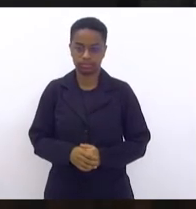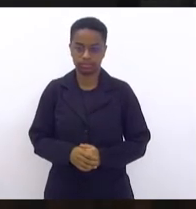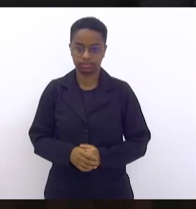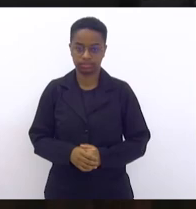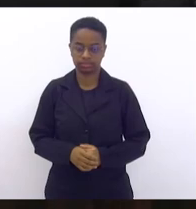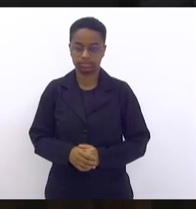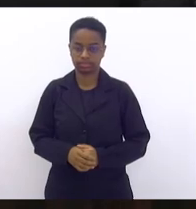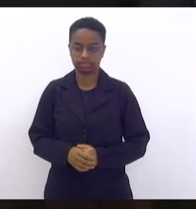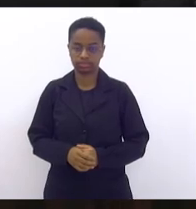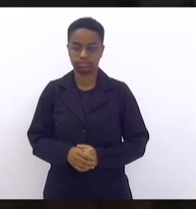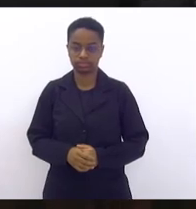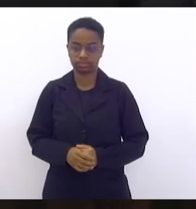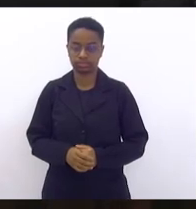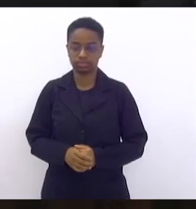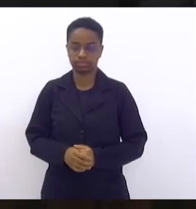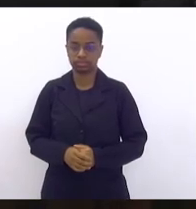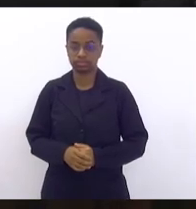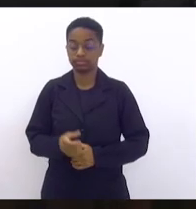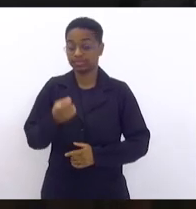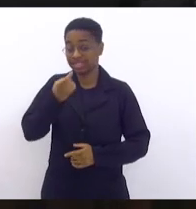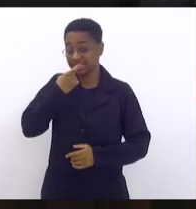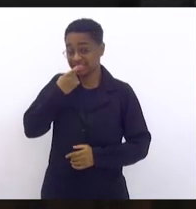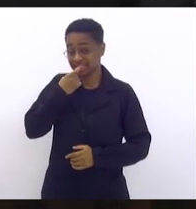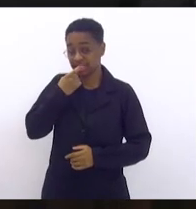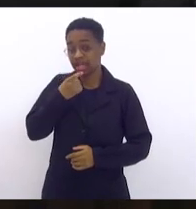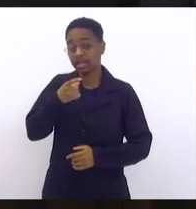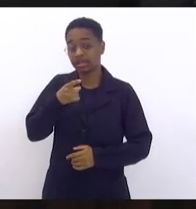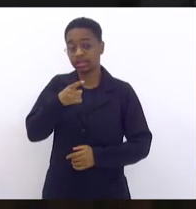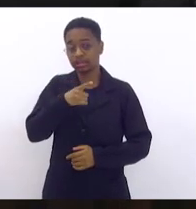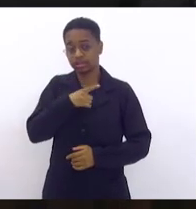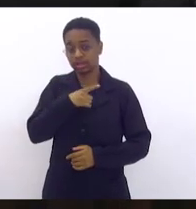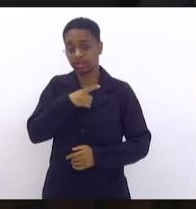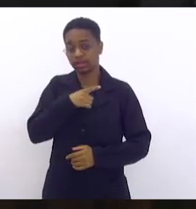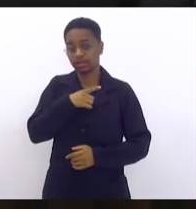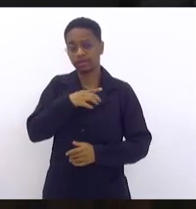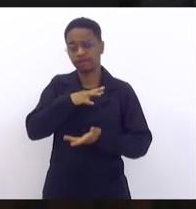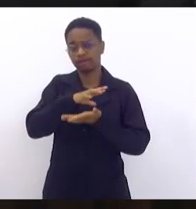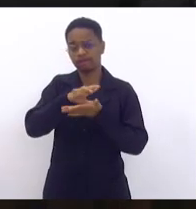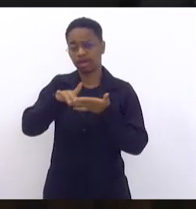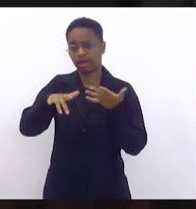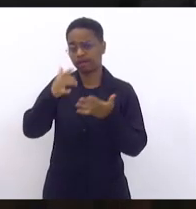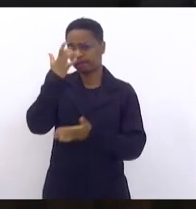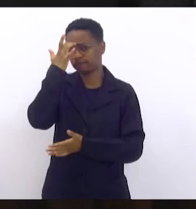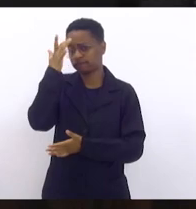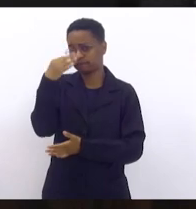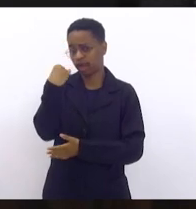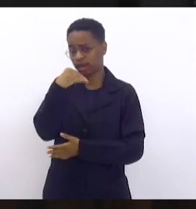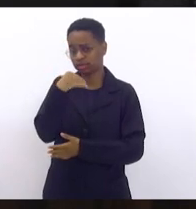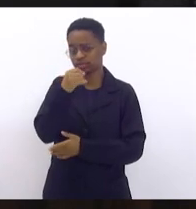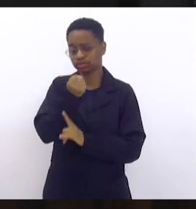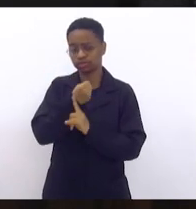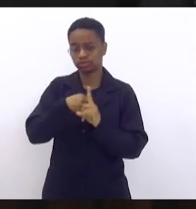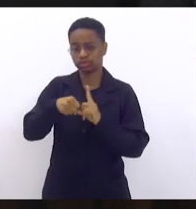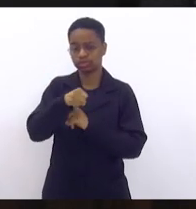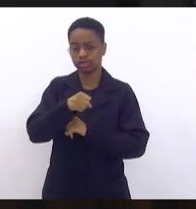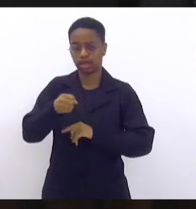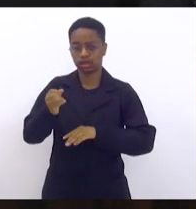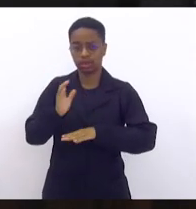inegável que os plásticos trouxeram inúmeras conveniências para a sociedade moderna